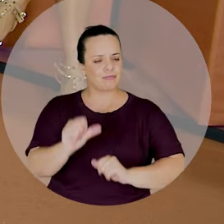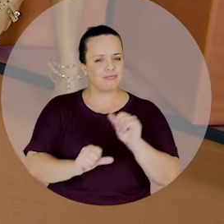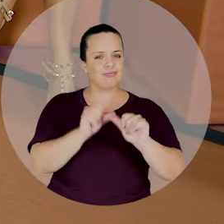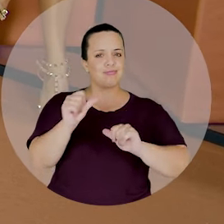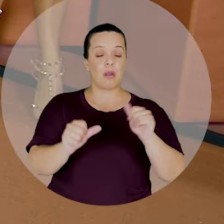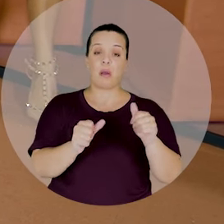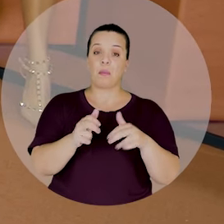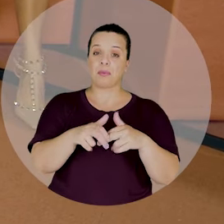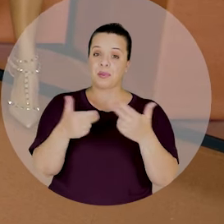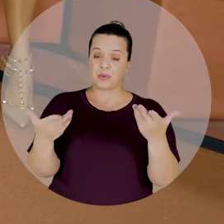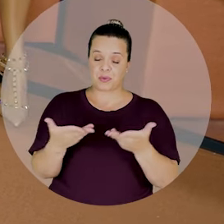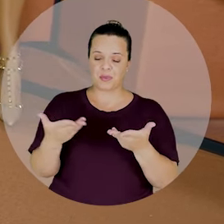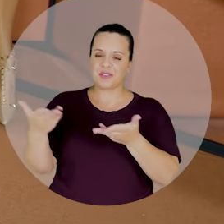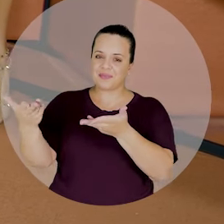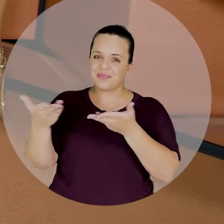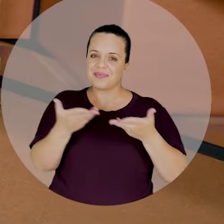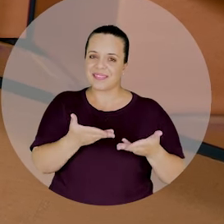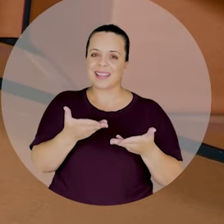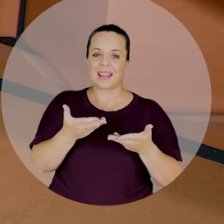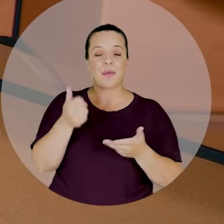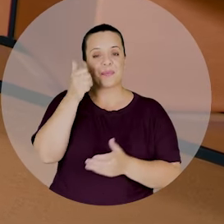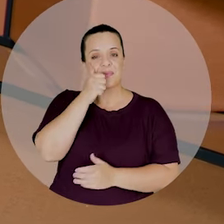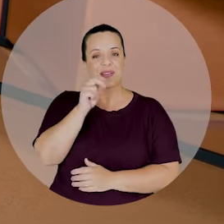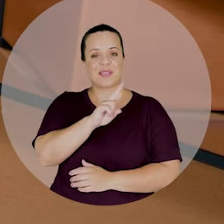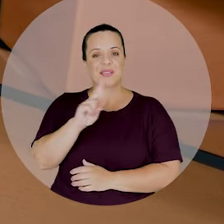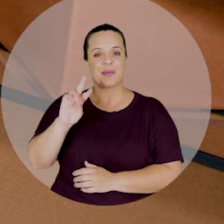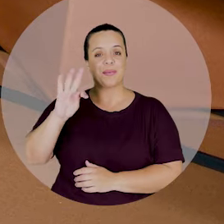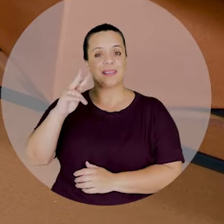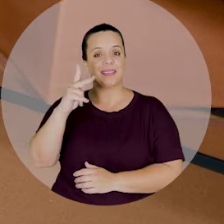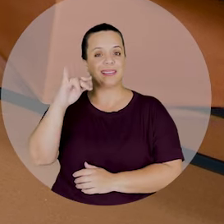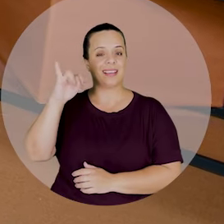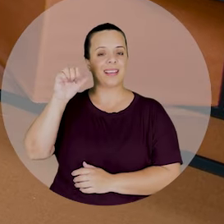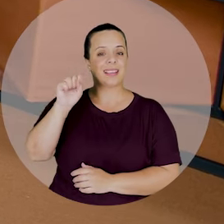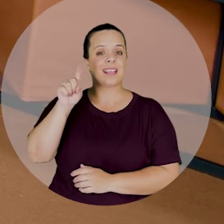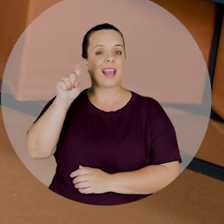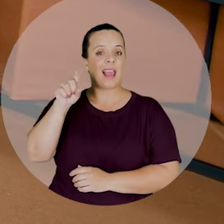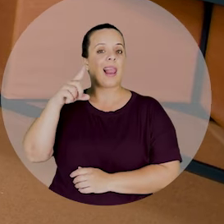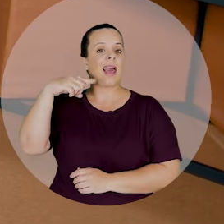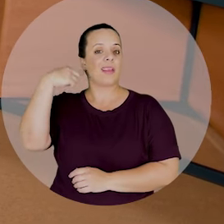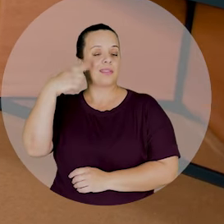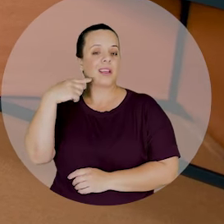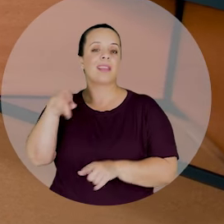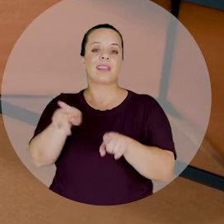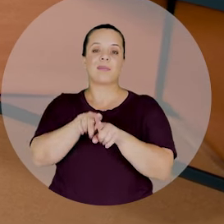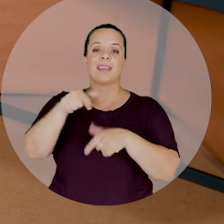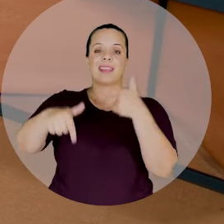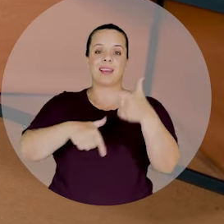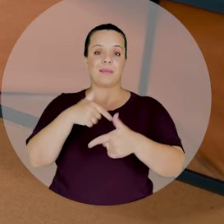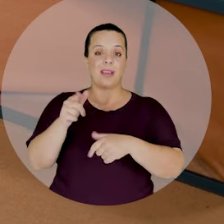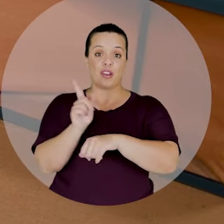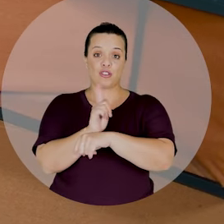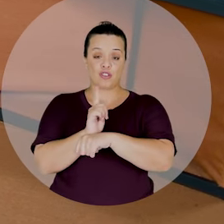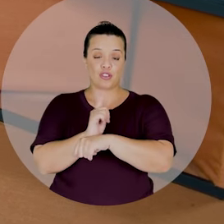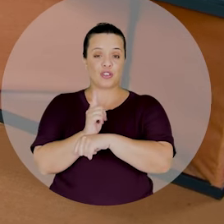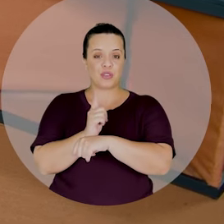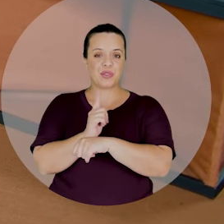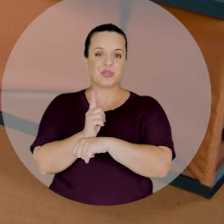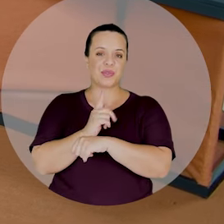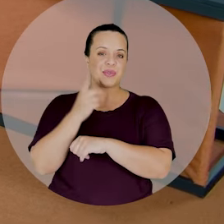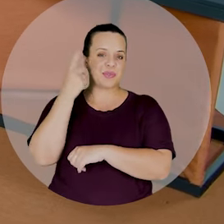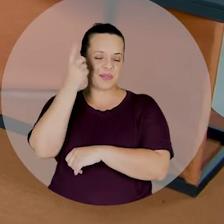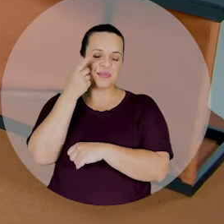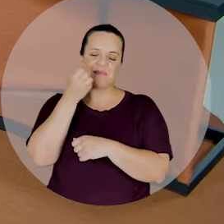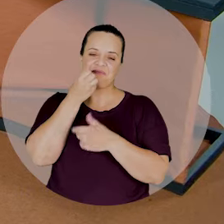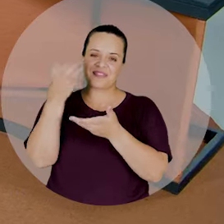diferença. E para isso eu recebo hoje aqui no estúdio a Thaís Costa, que é advogada e gestora técnica parlamentar.